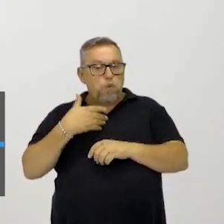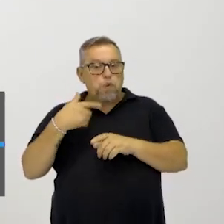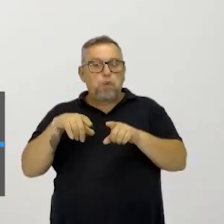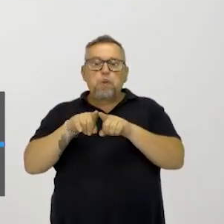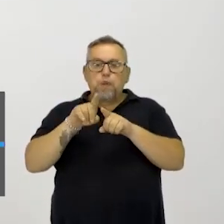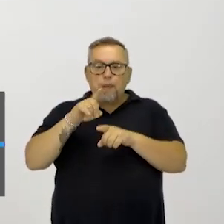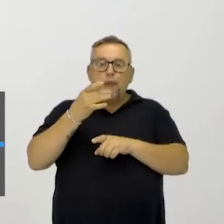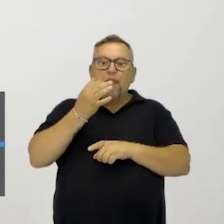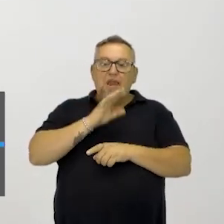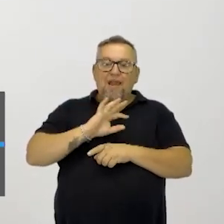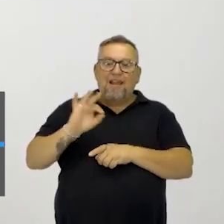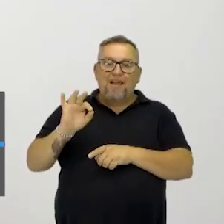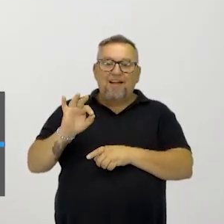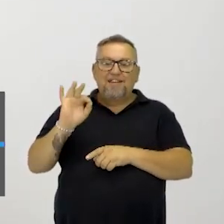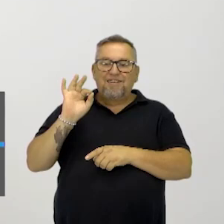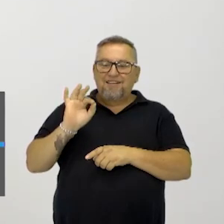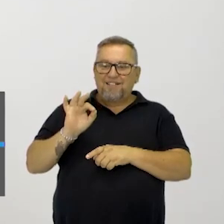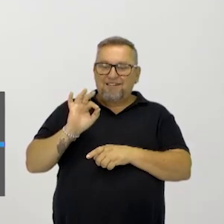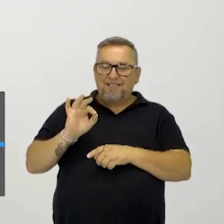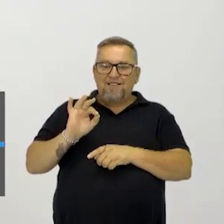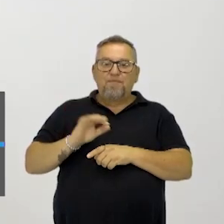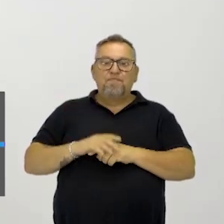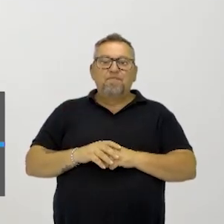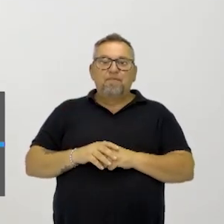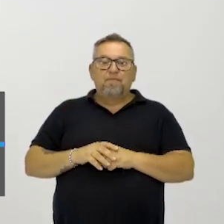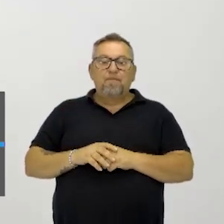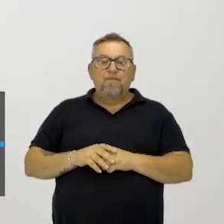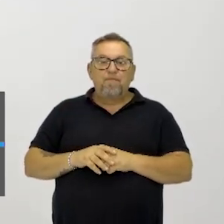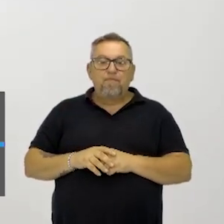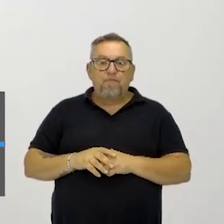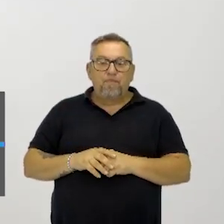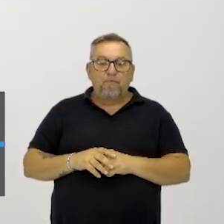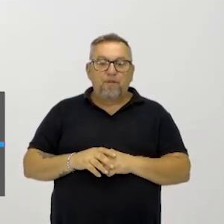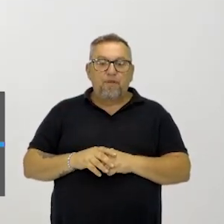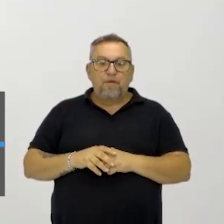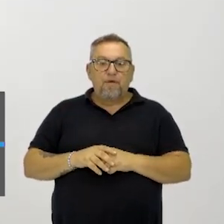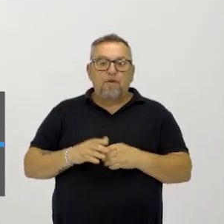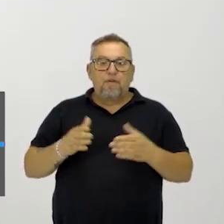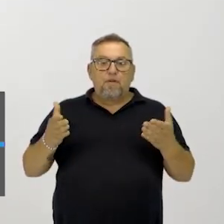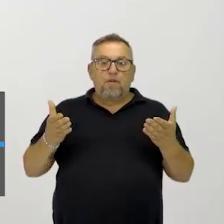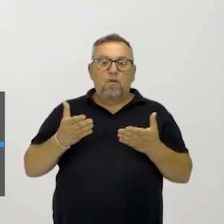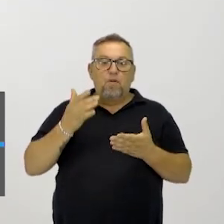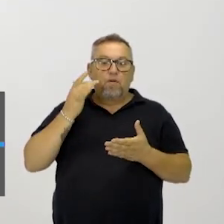vocês foram muito bem aí nas respostas, facilitaram e ficou bacana. Agora, na sequência, eu não sei